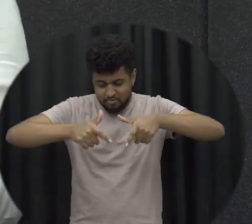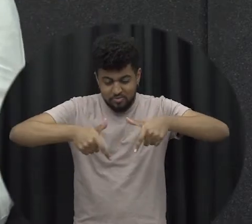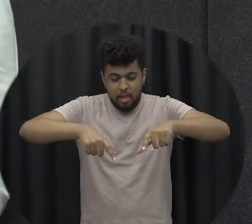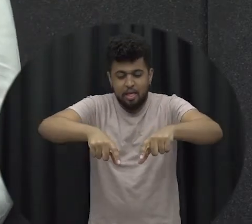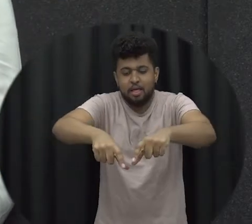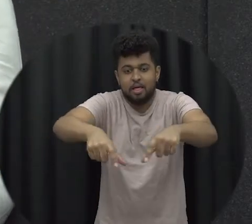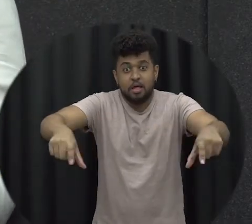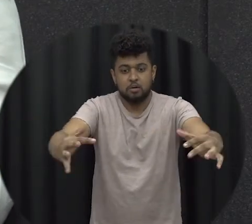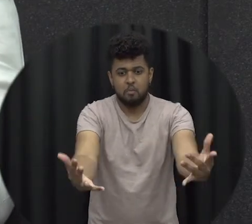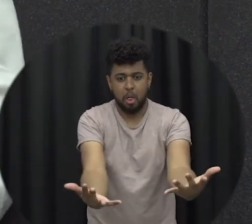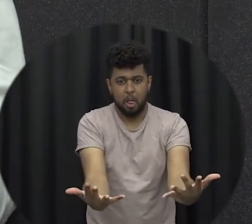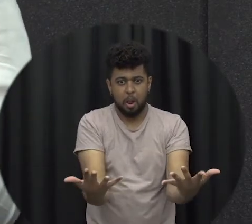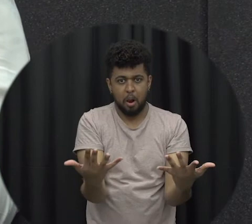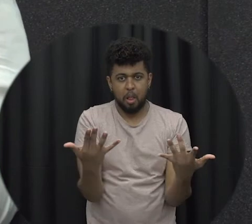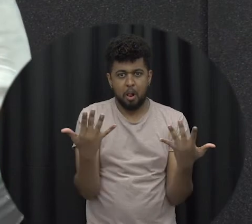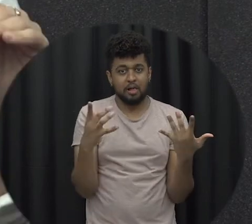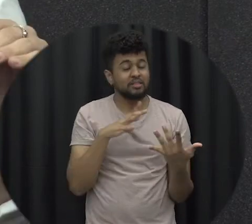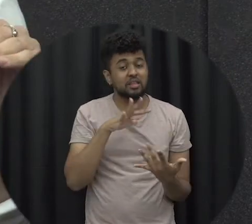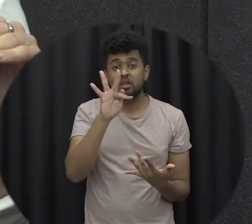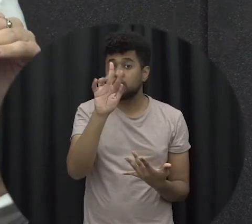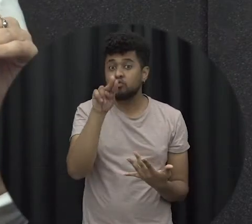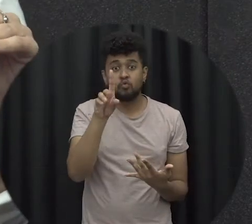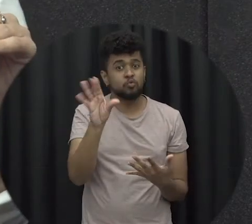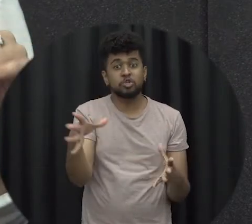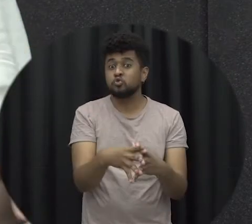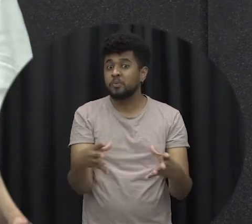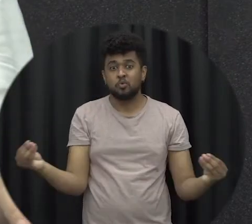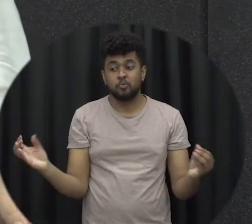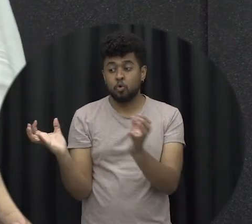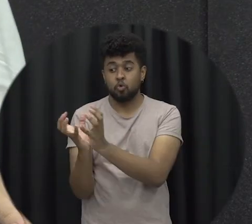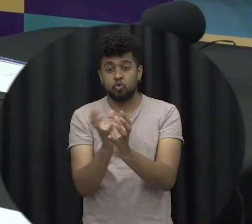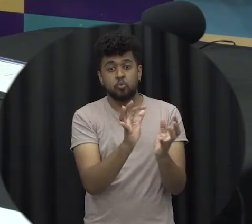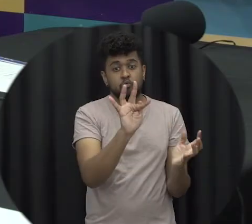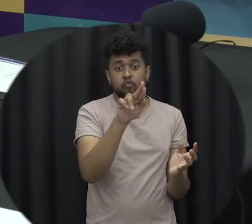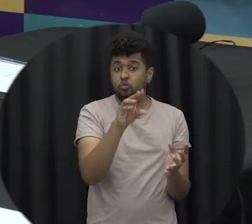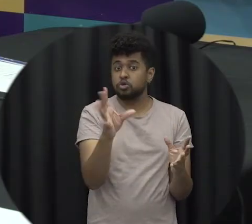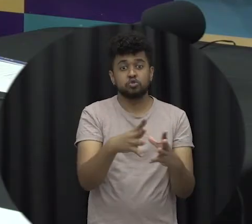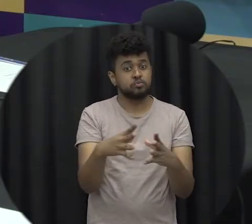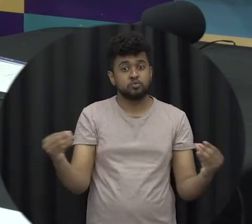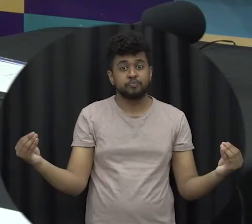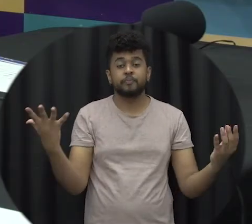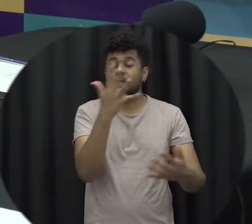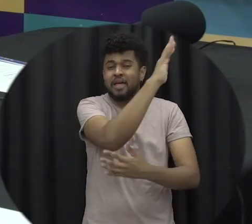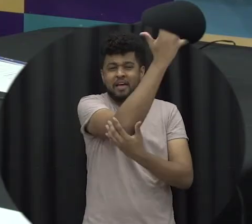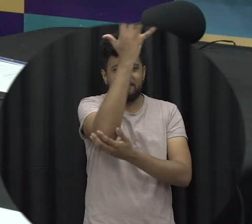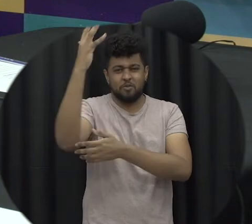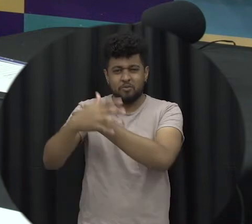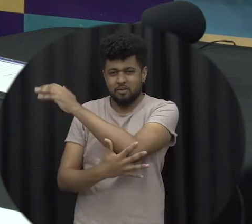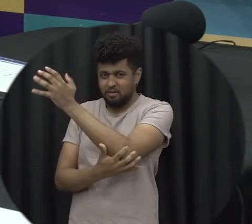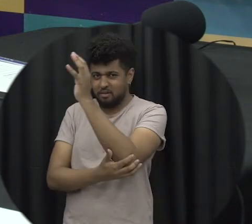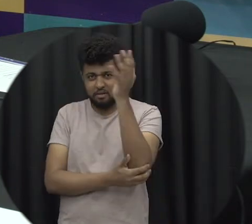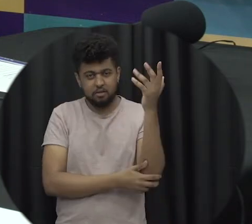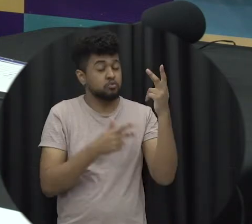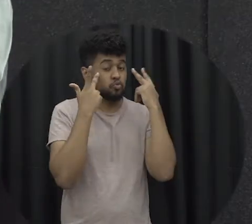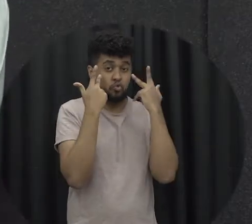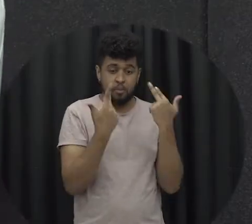tá entrando, tem grupos de fungos que desapareceram. Então, assim, a floresta, em condições